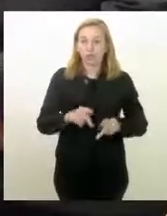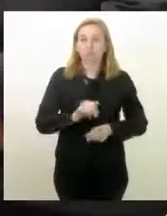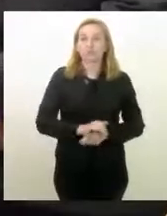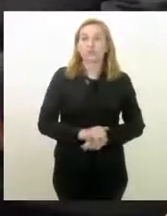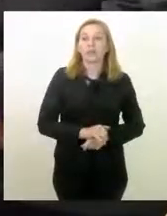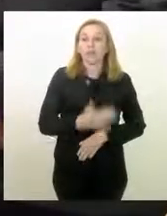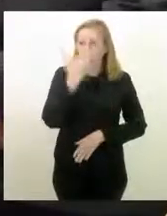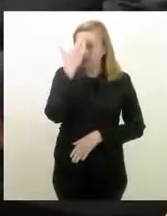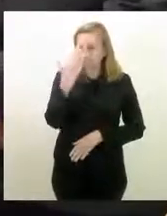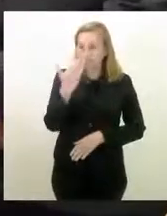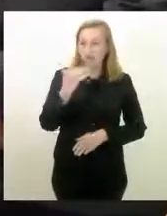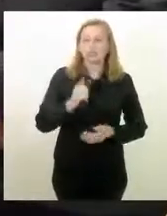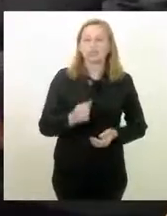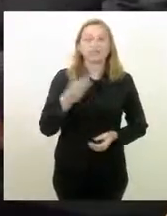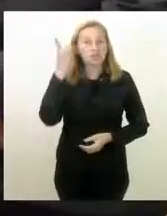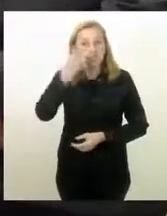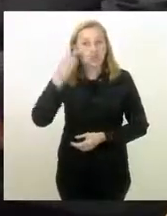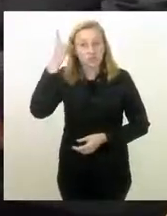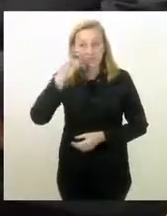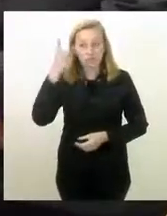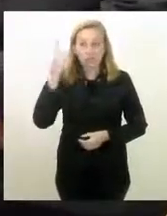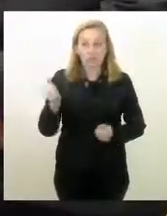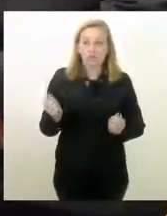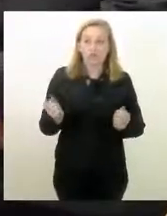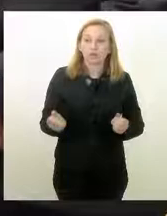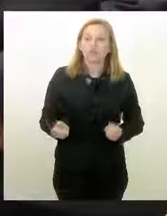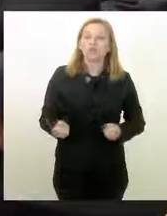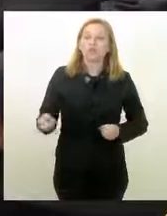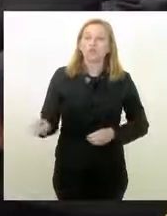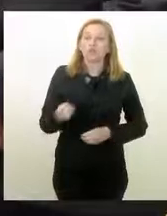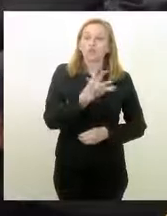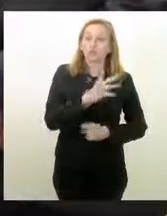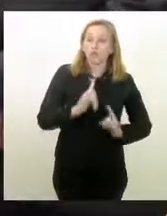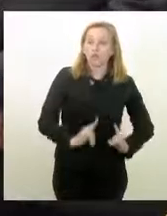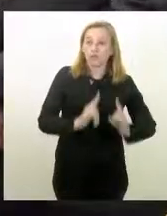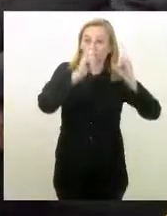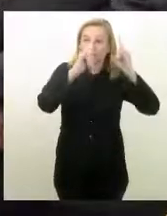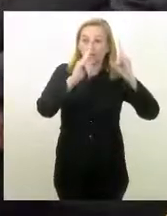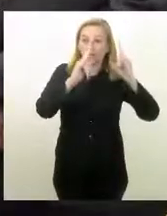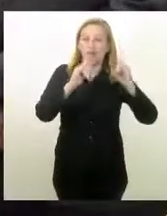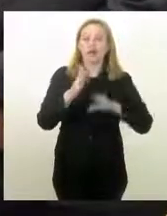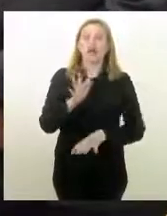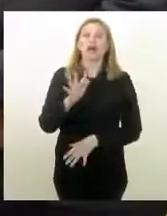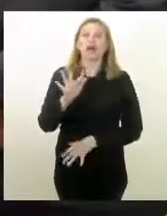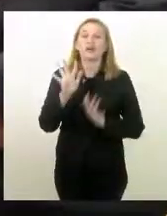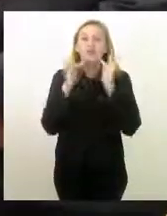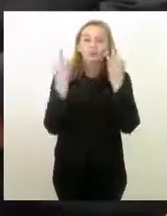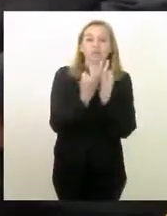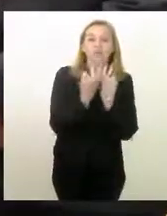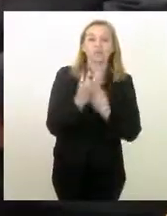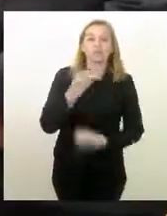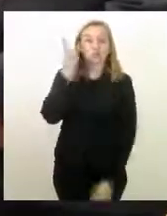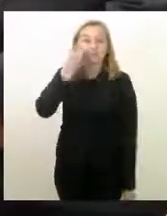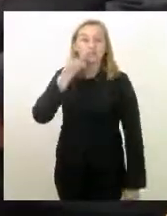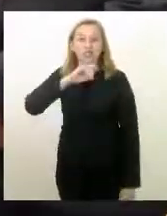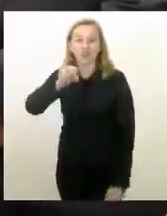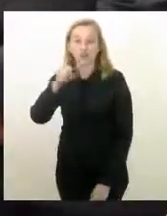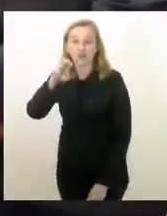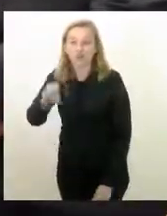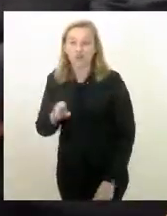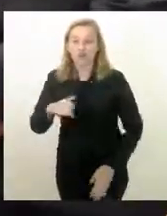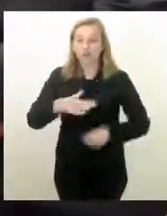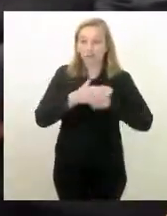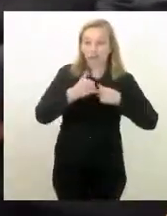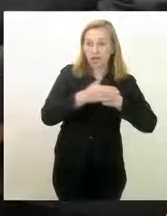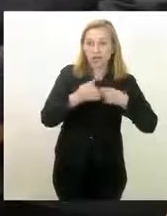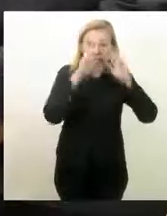Agradecer aos deputados que participaram da implantação da nova sede, especialmente à família do deputado Jorge Pisciani. Todo o meu carinho e